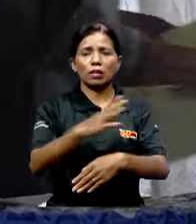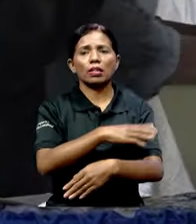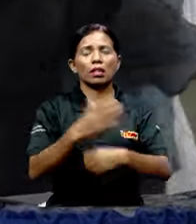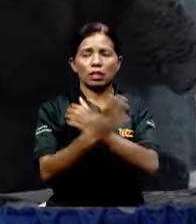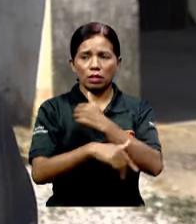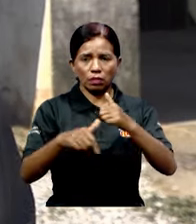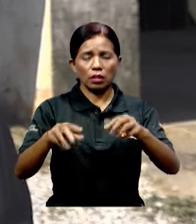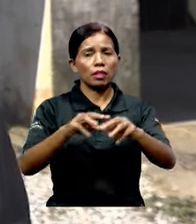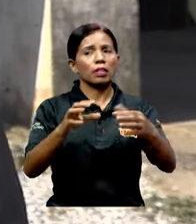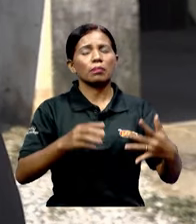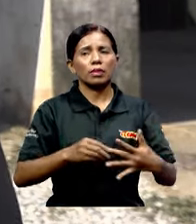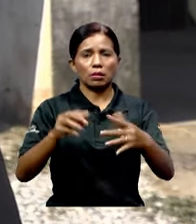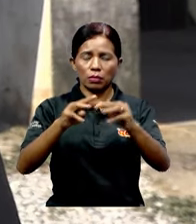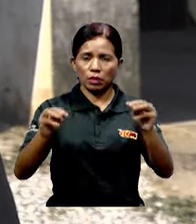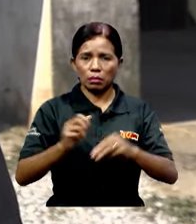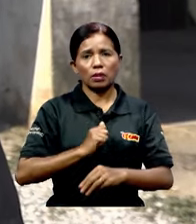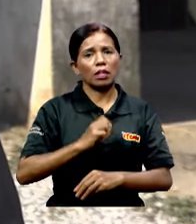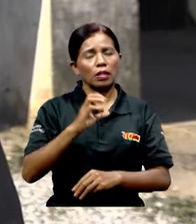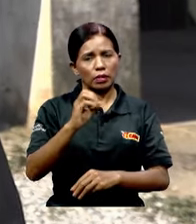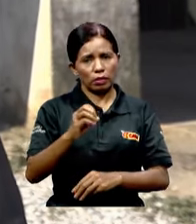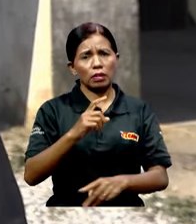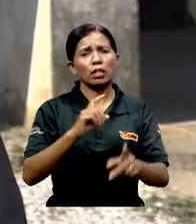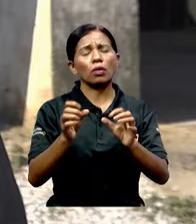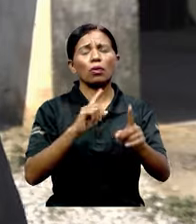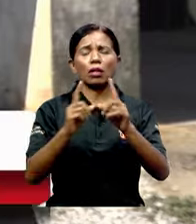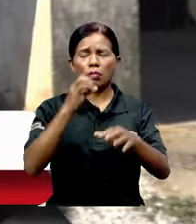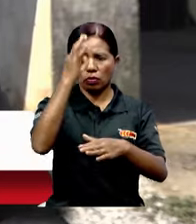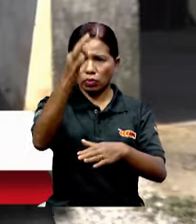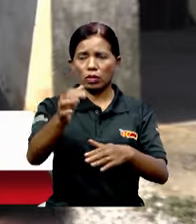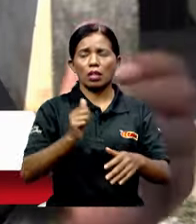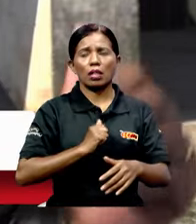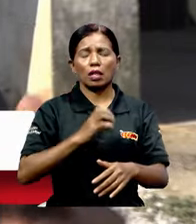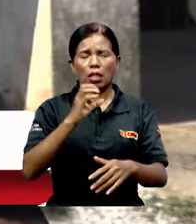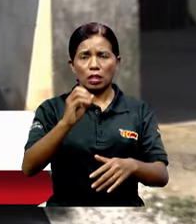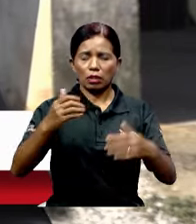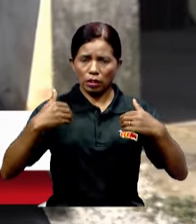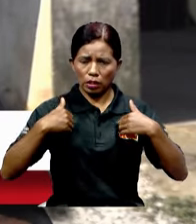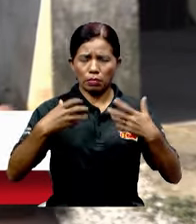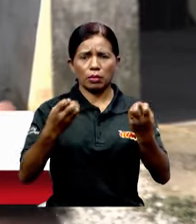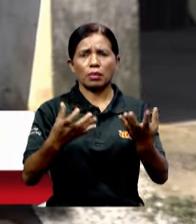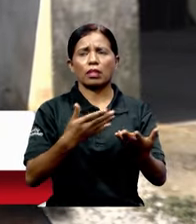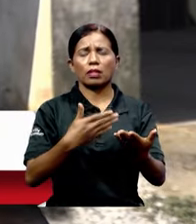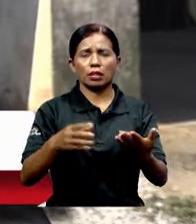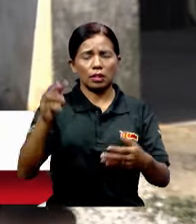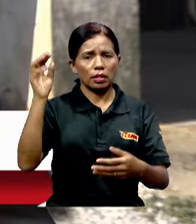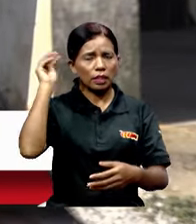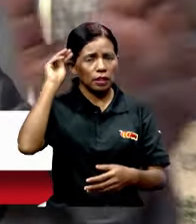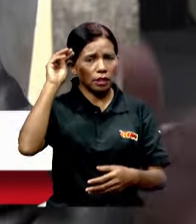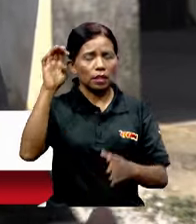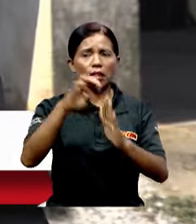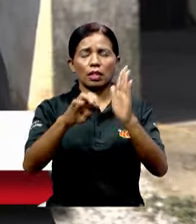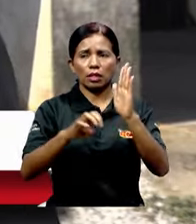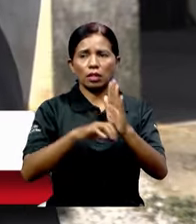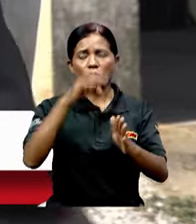Enaro. Quando o colheba futuro, Enaro ia boat para, cohen secretário de Estado, ministro Balo de